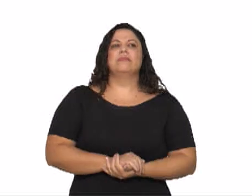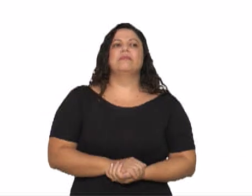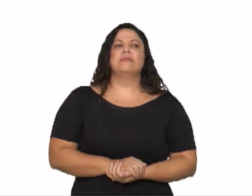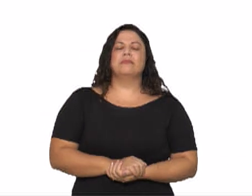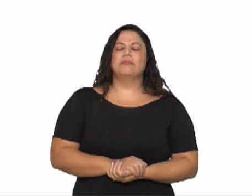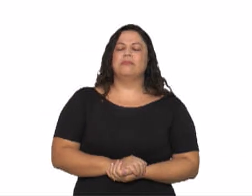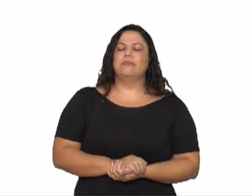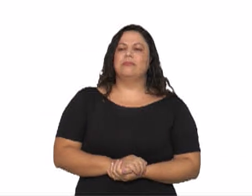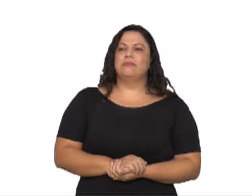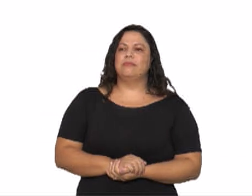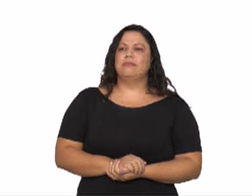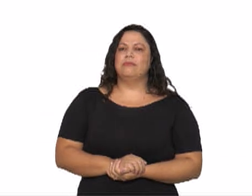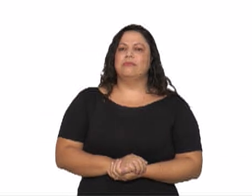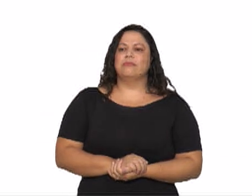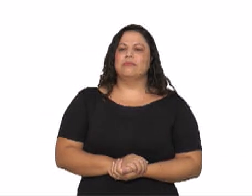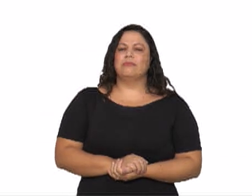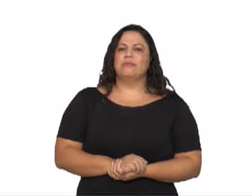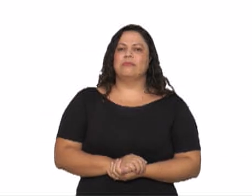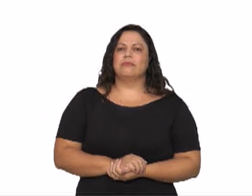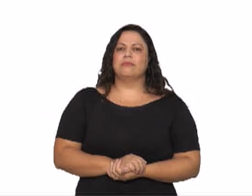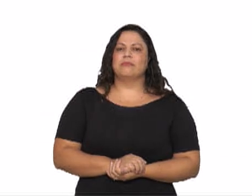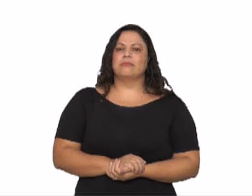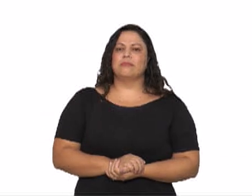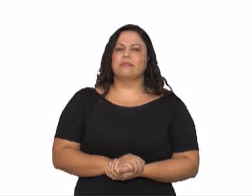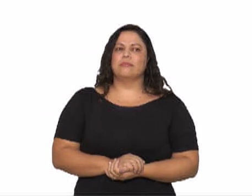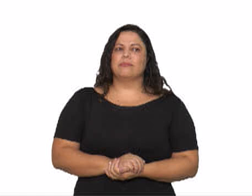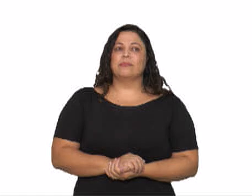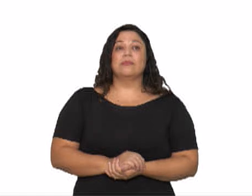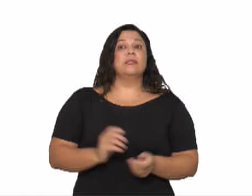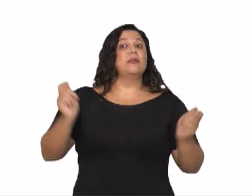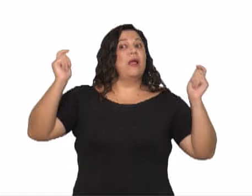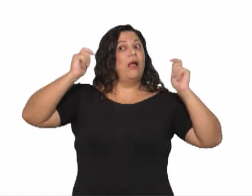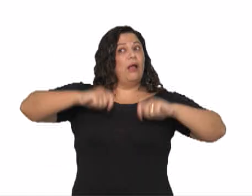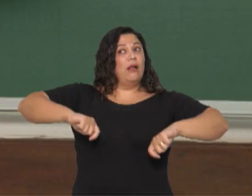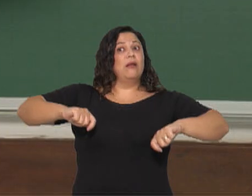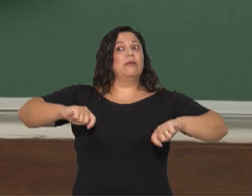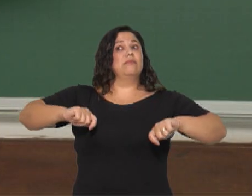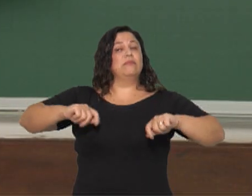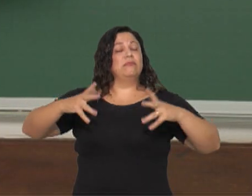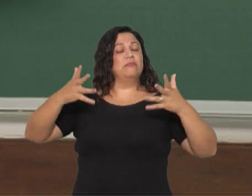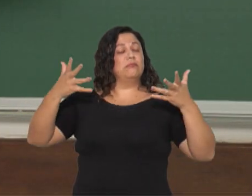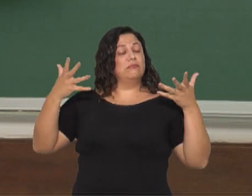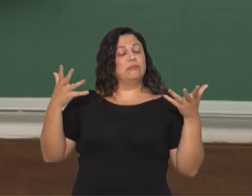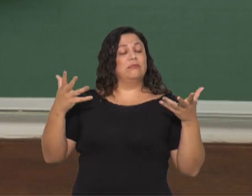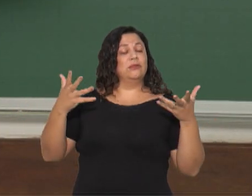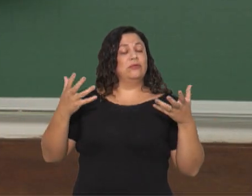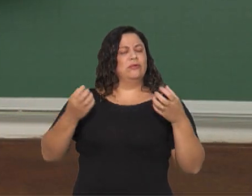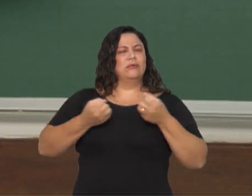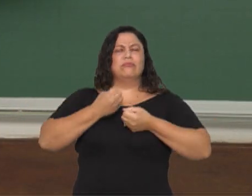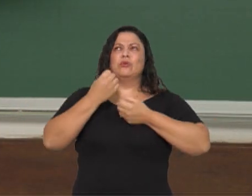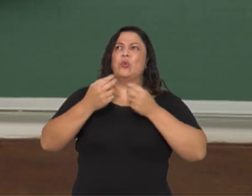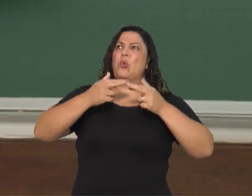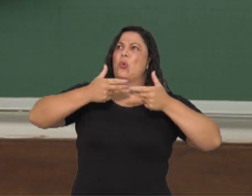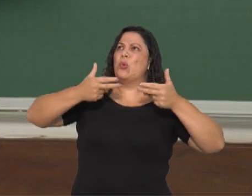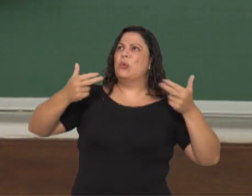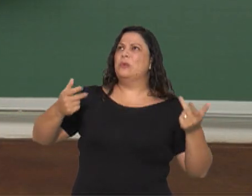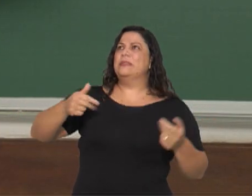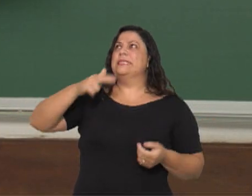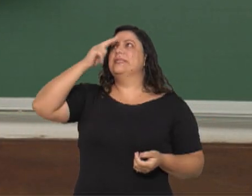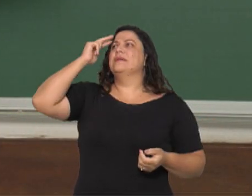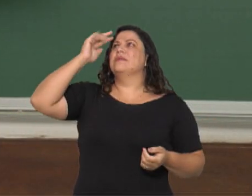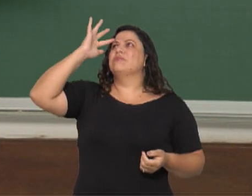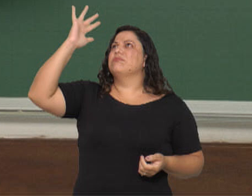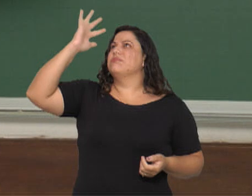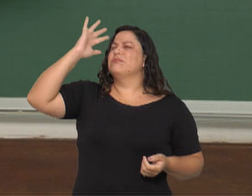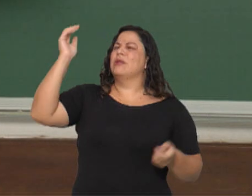Expressar situações imaginárias. Creio que seria mais tonto de lo que he sido. Eu estou imaginando, eu podia